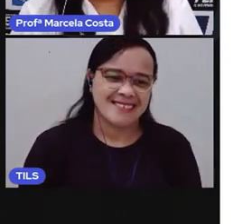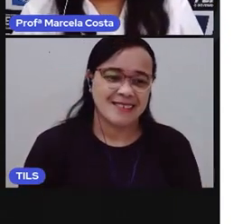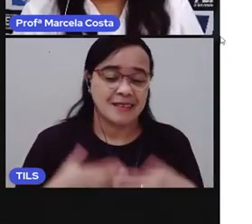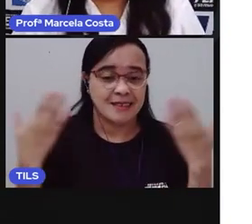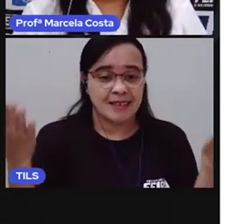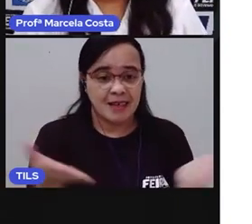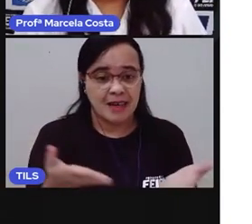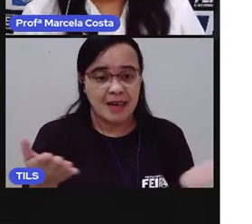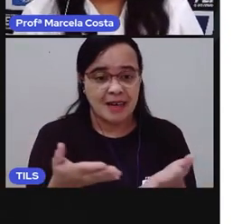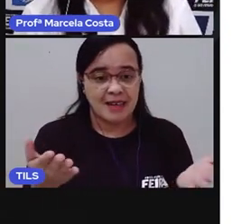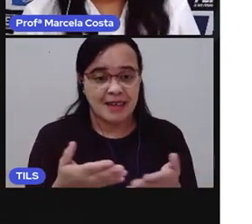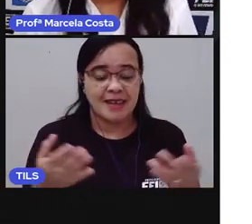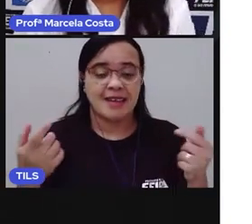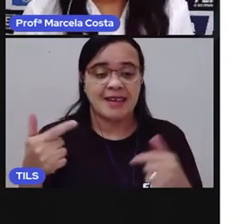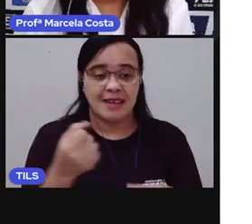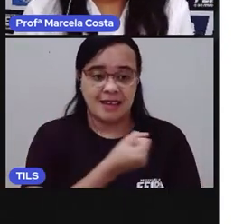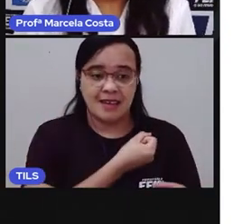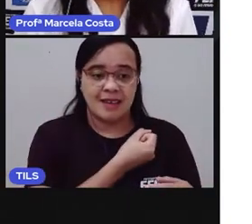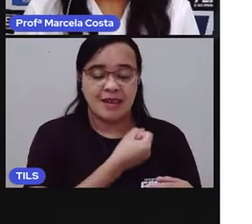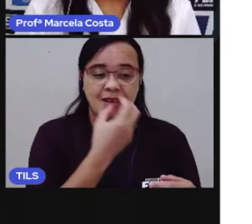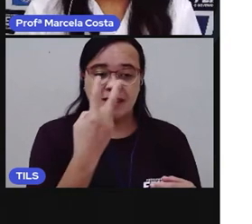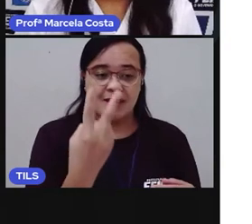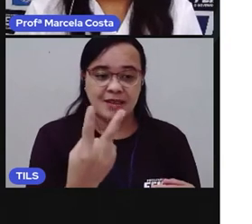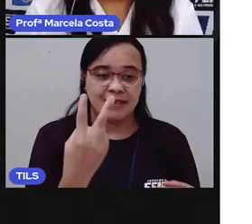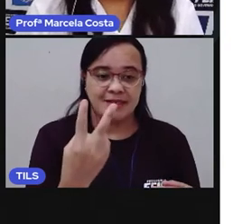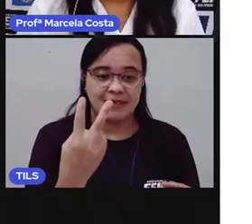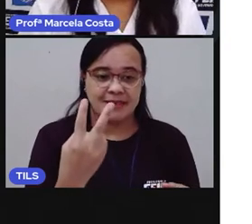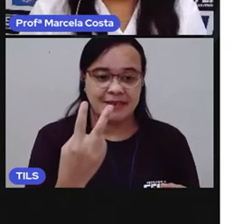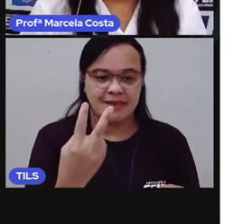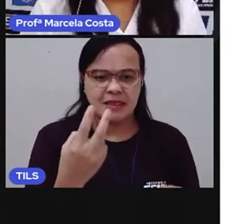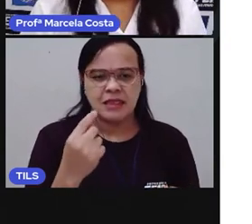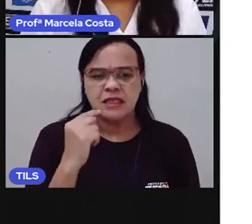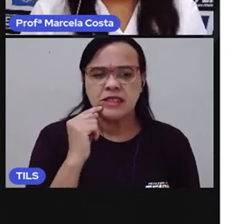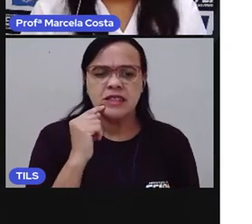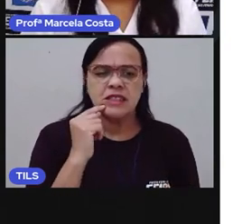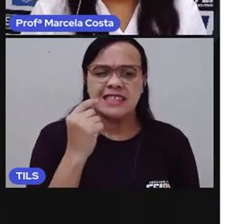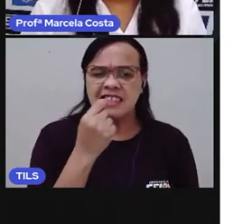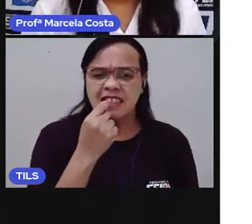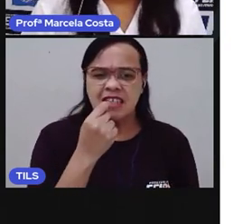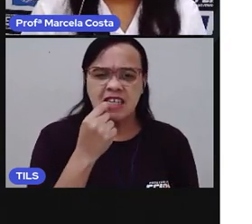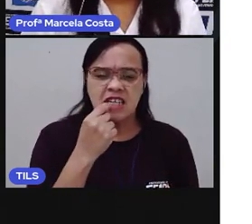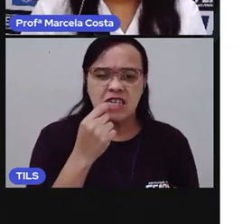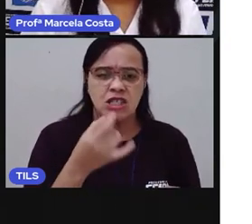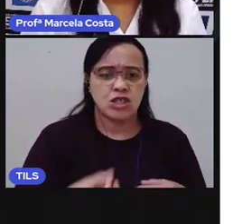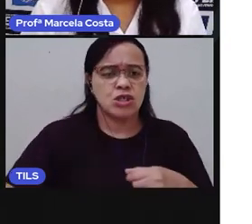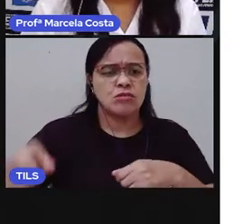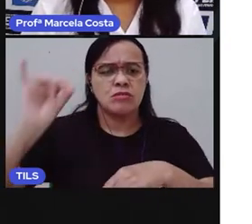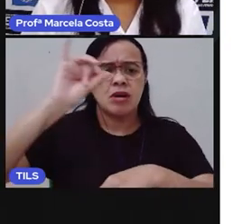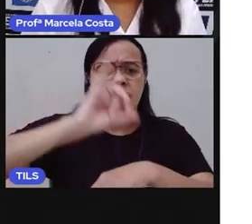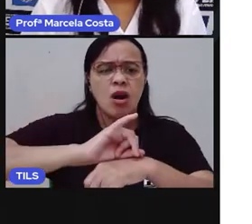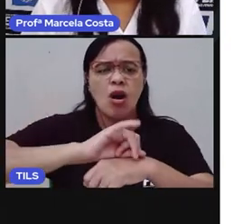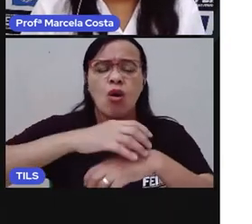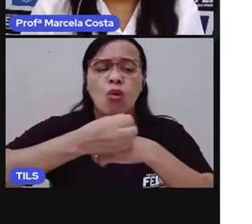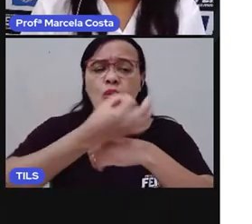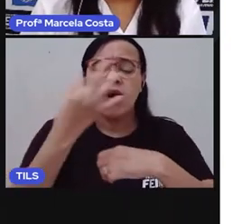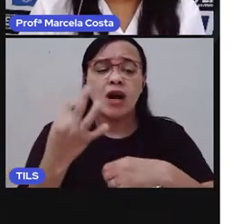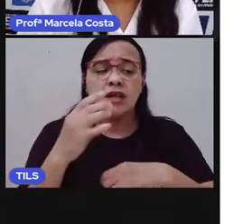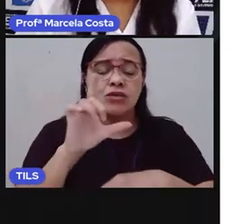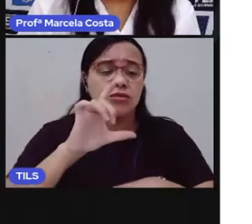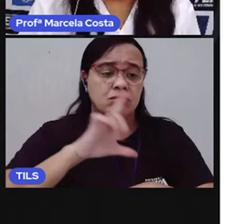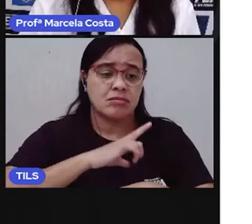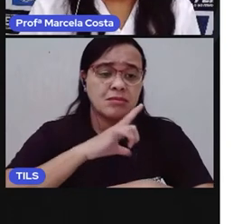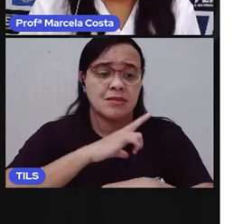Agora a segunda sentença diz assim: quantos dentes tem na parte superior da boca?